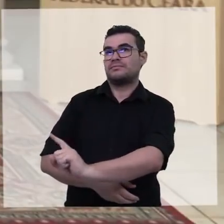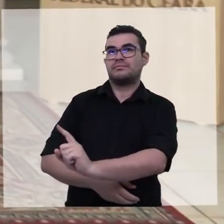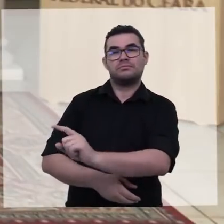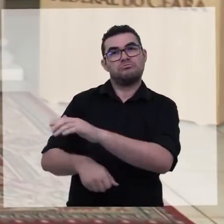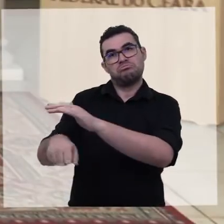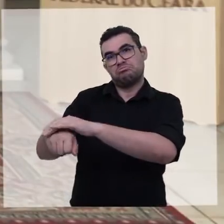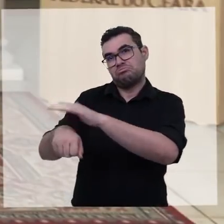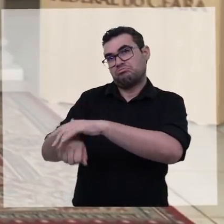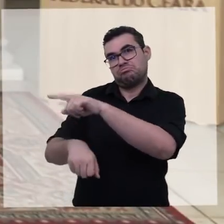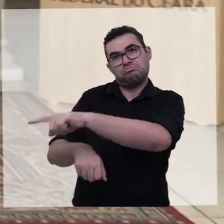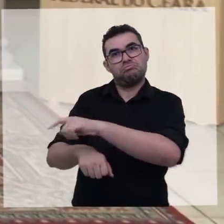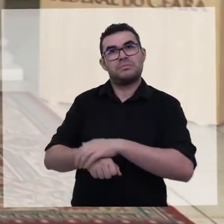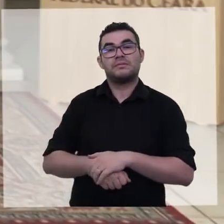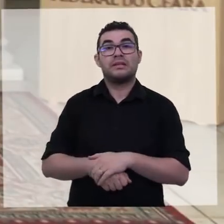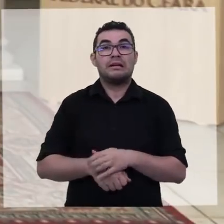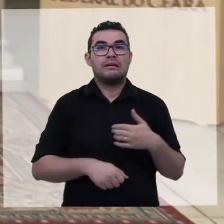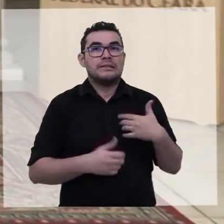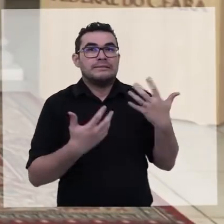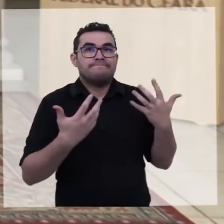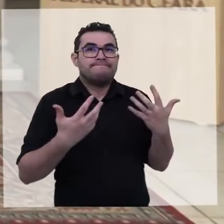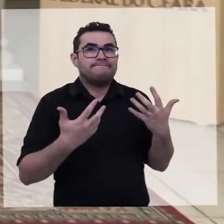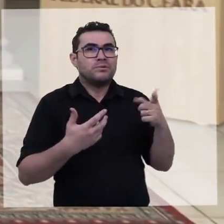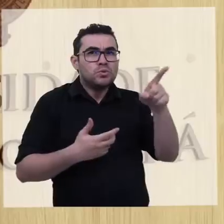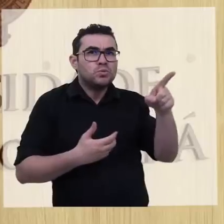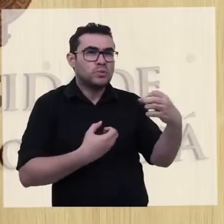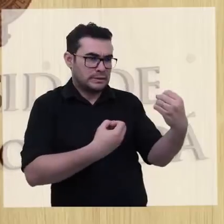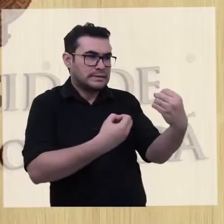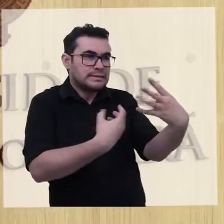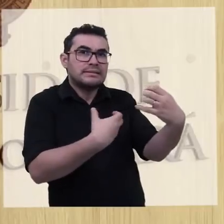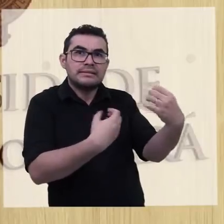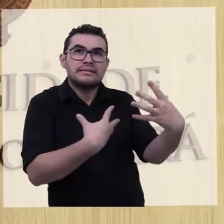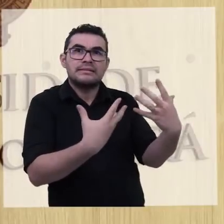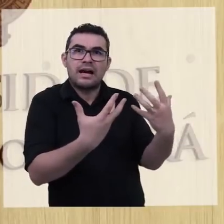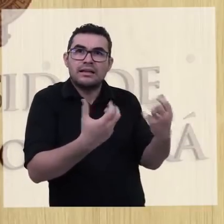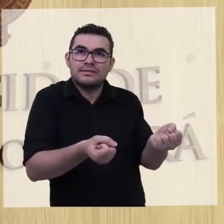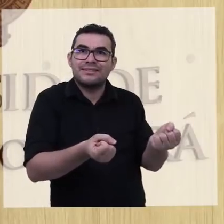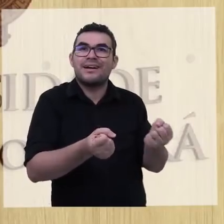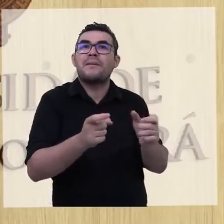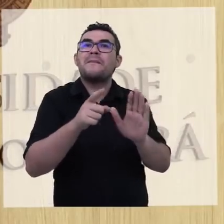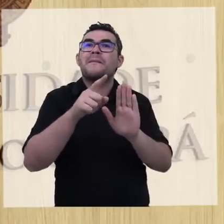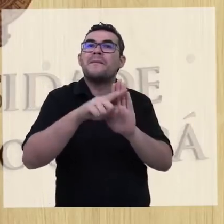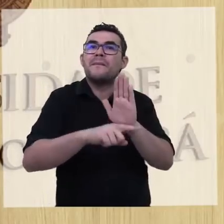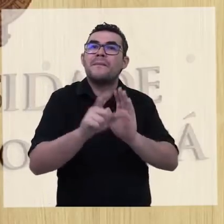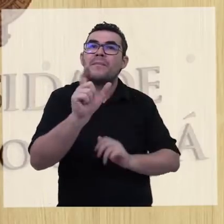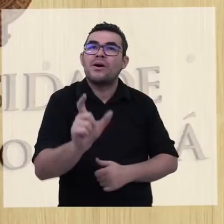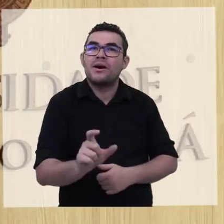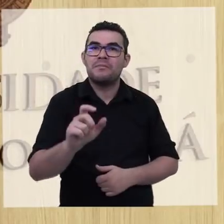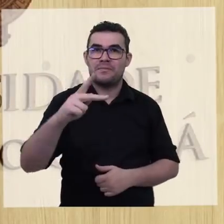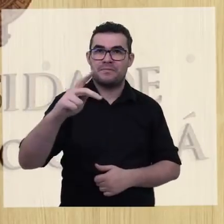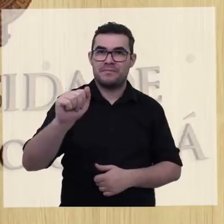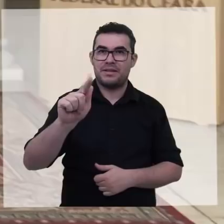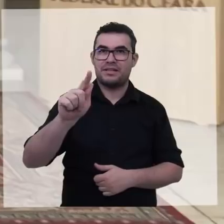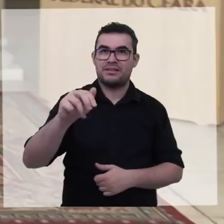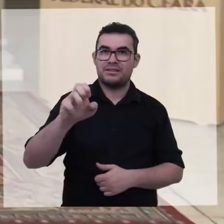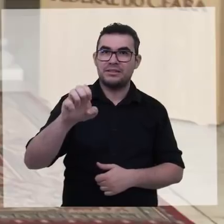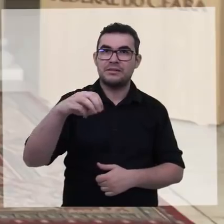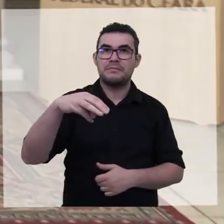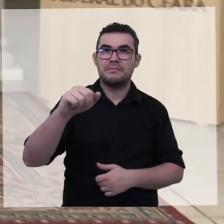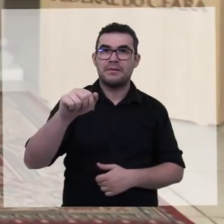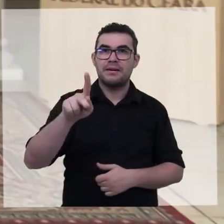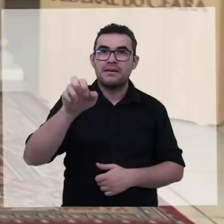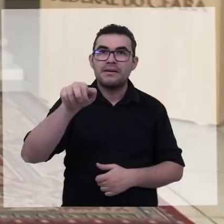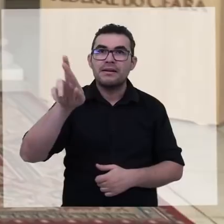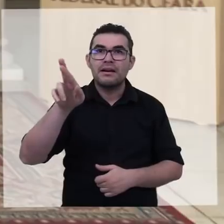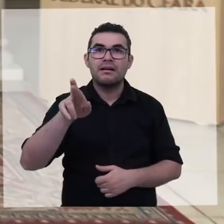da Embrapa, você me ensina a usar esse programa? Era o PageMaker. Lembro. Se